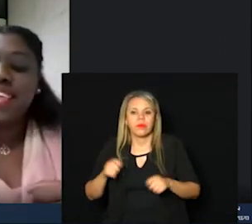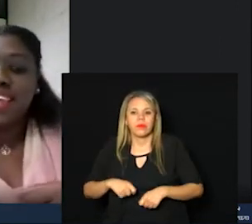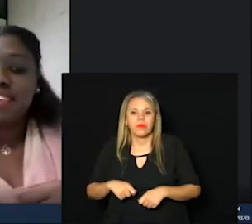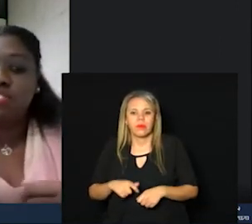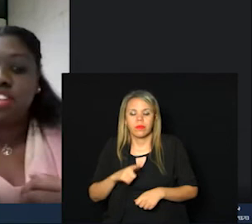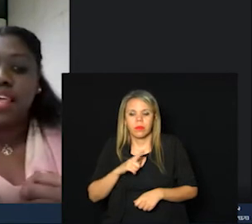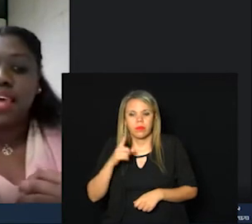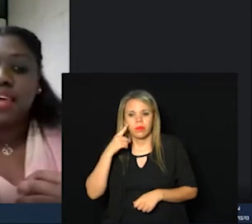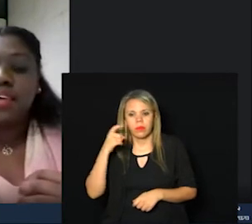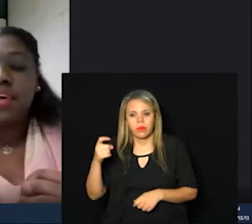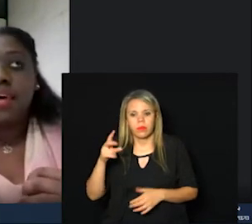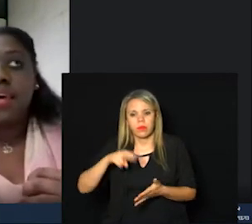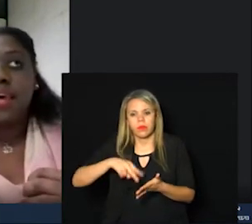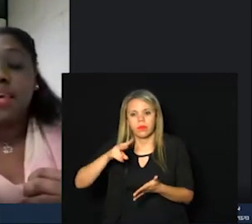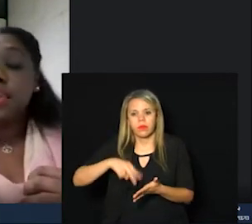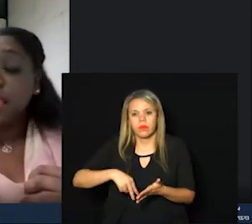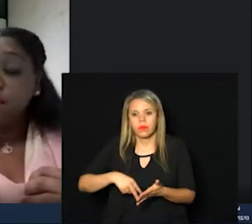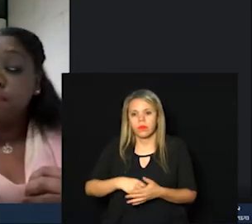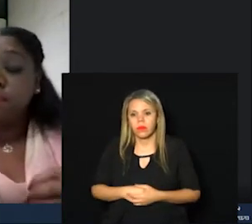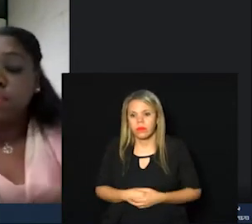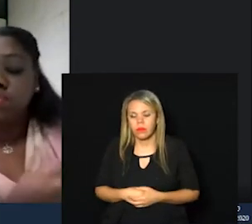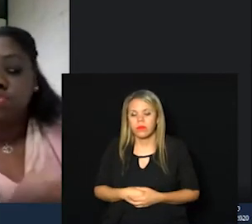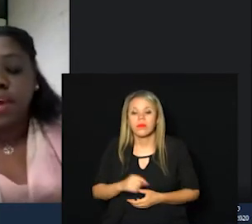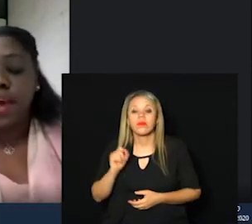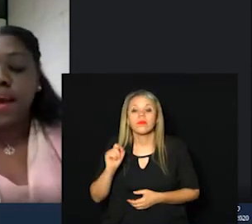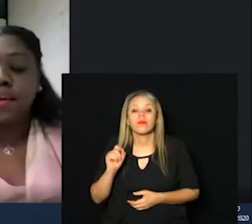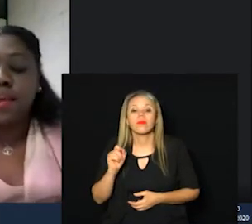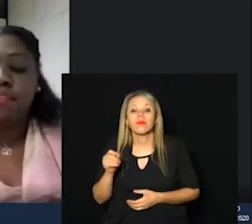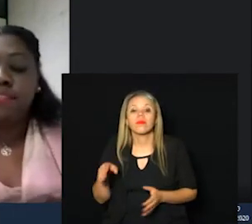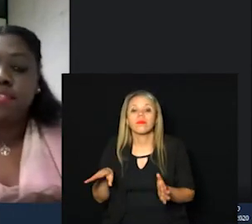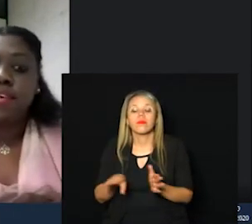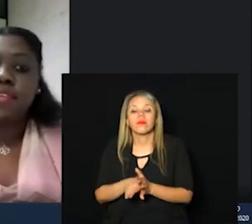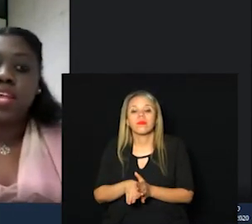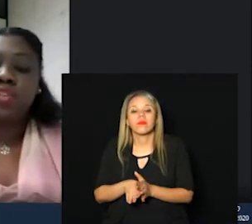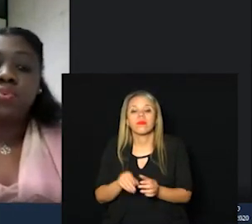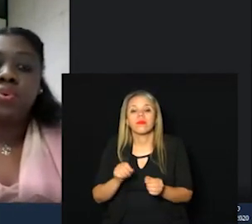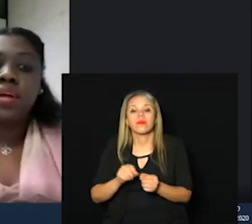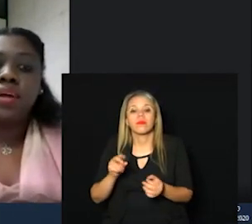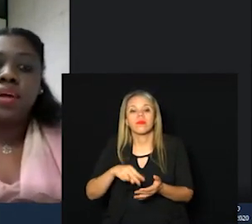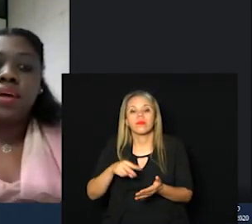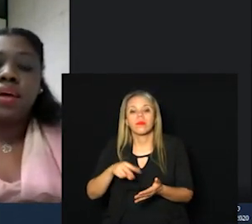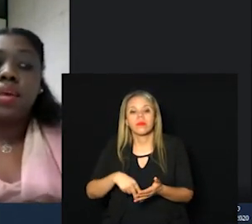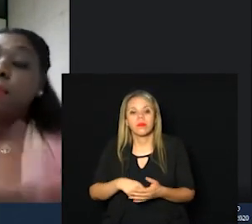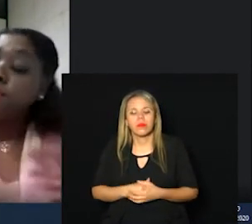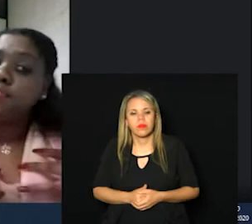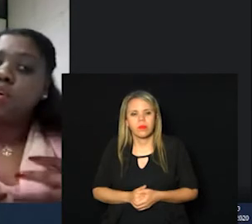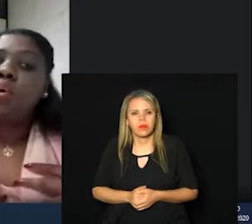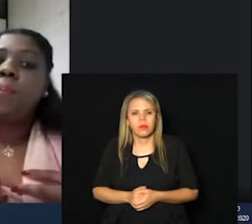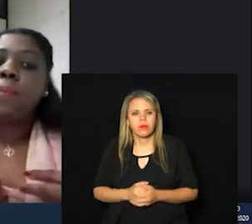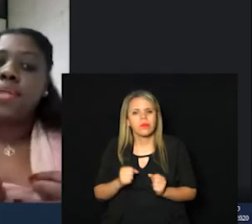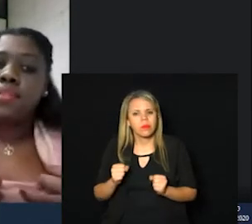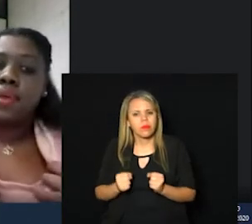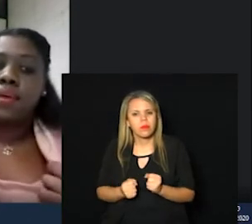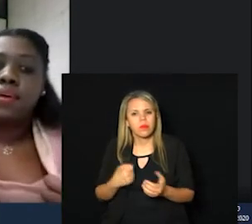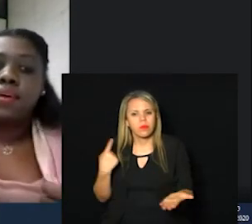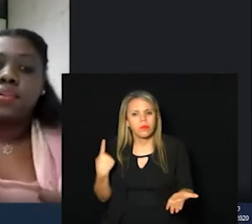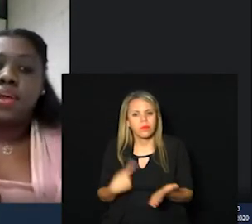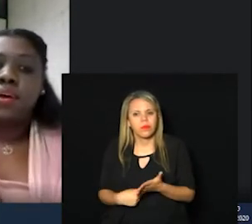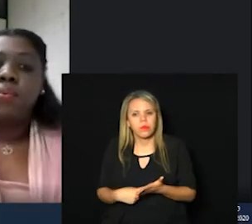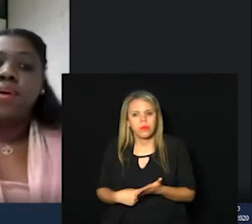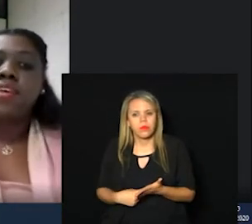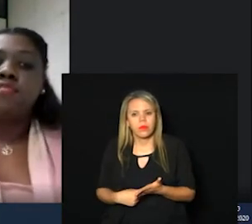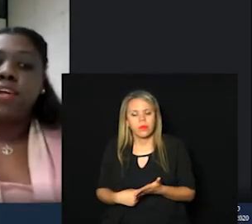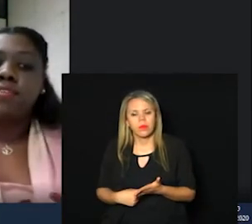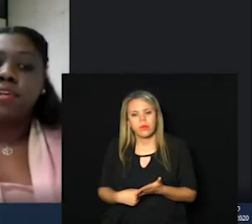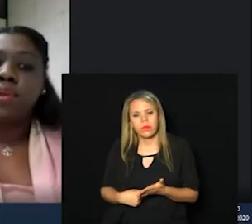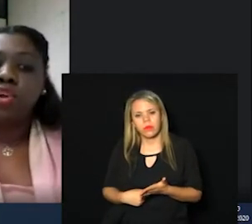o interesse de ler, e quem chegar, né, a fazer essa leitura, que possa se comprometer, né, com